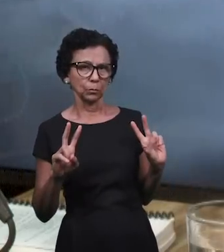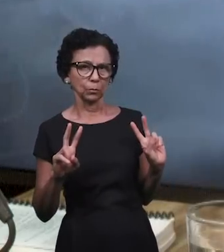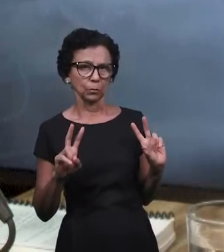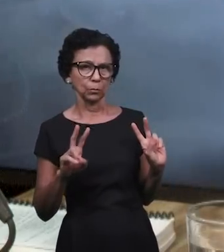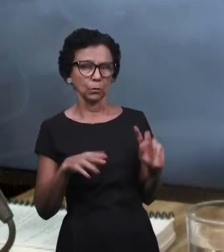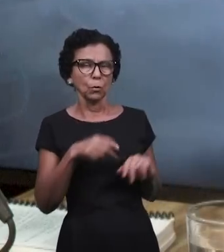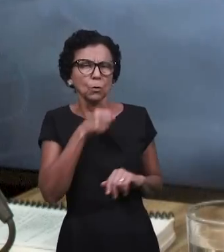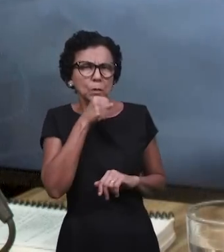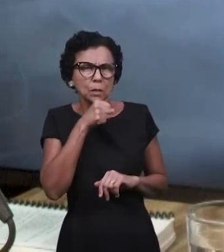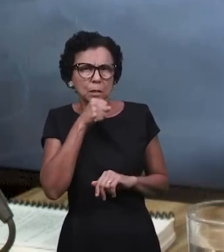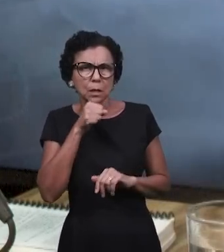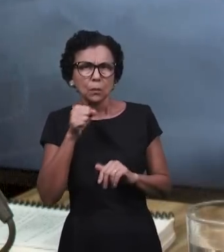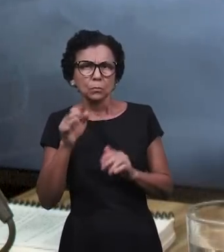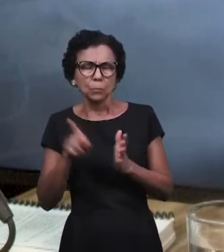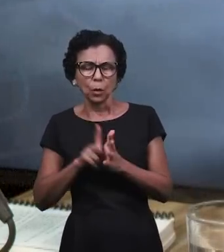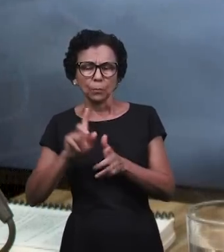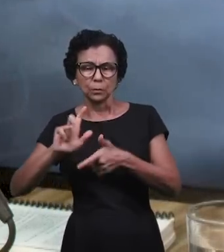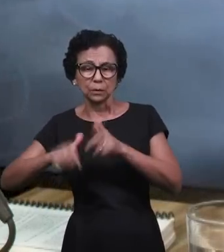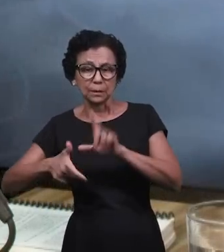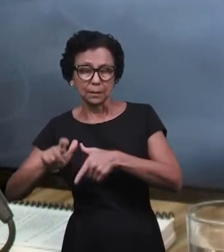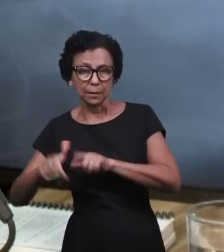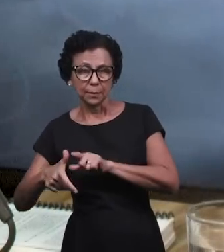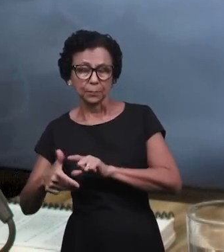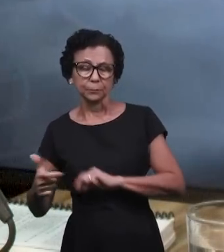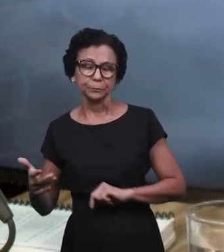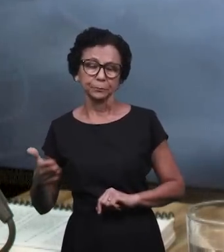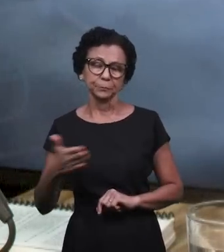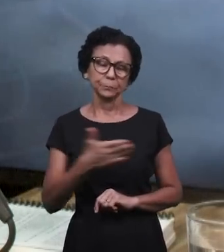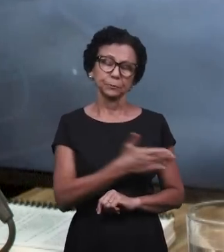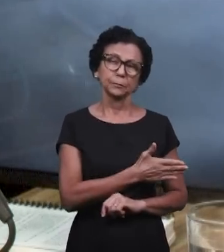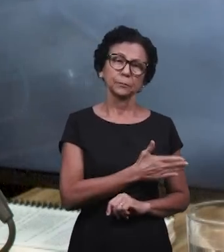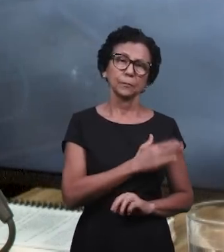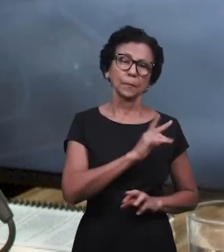em Refidim. E mais uma vez,